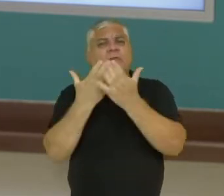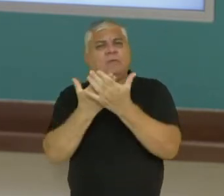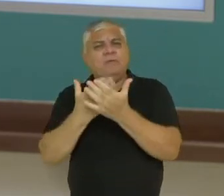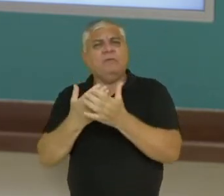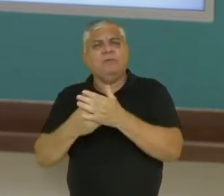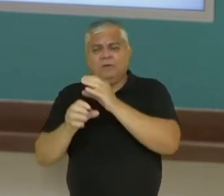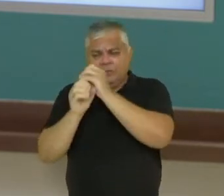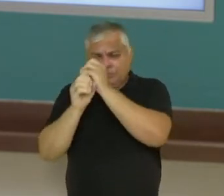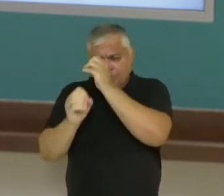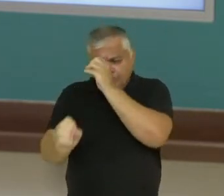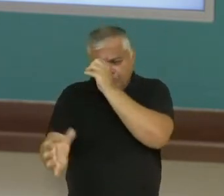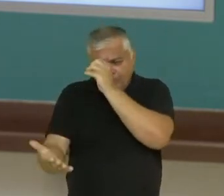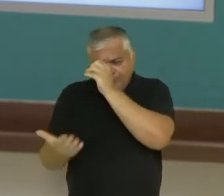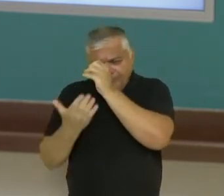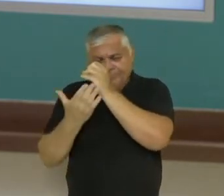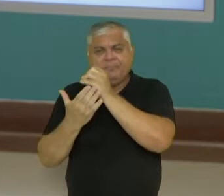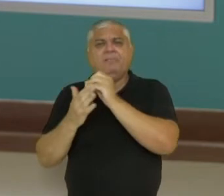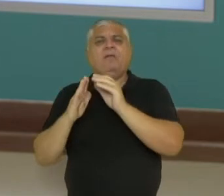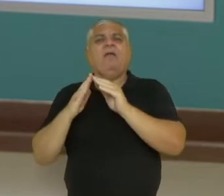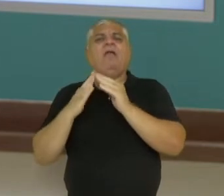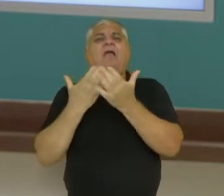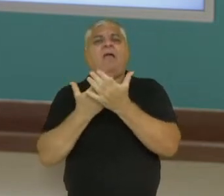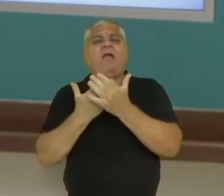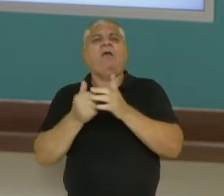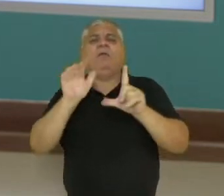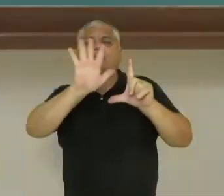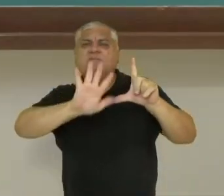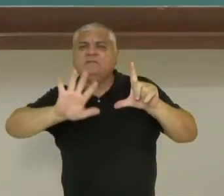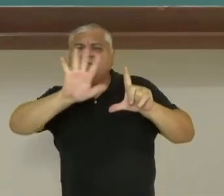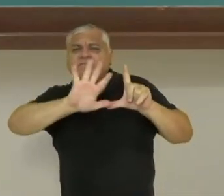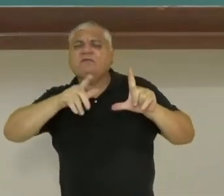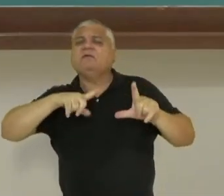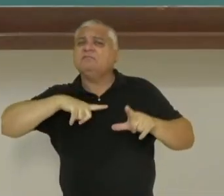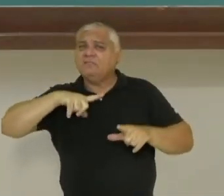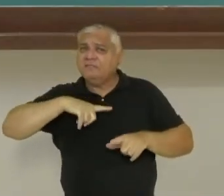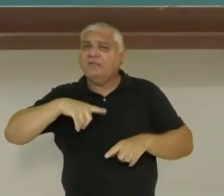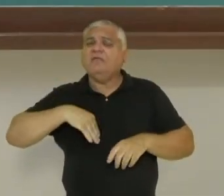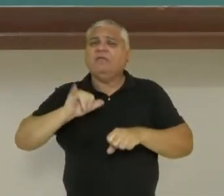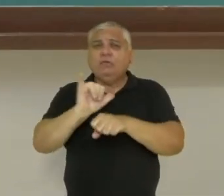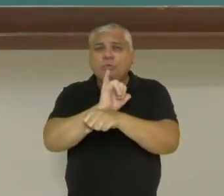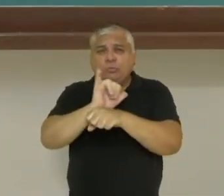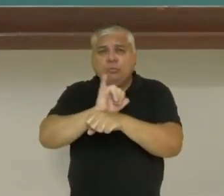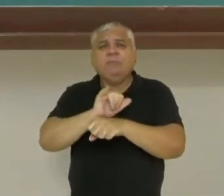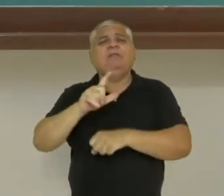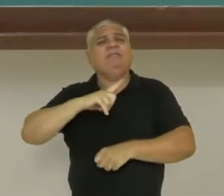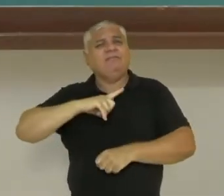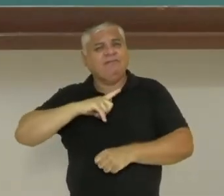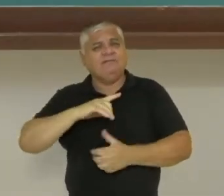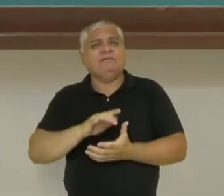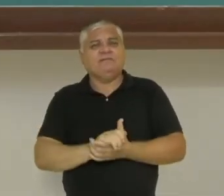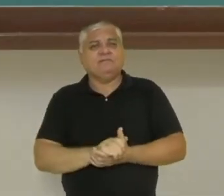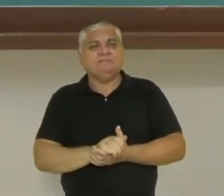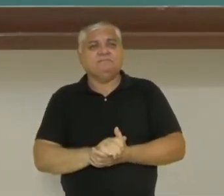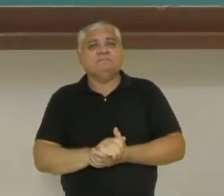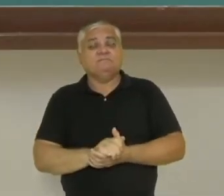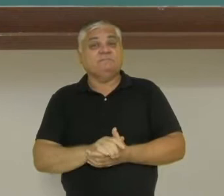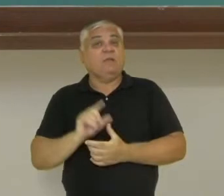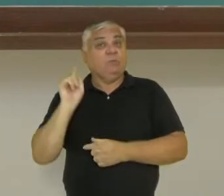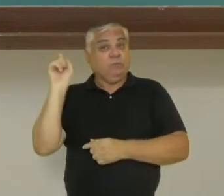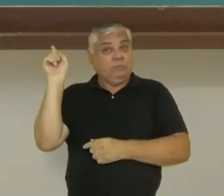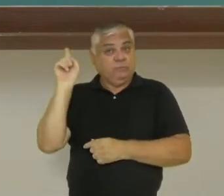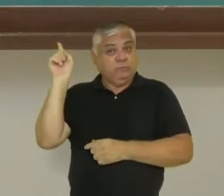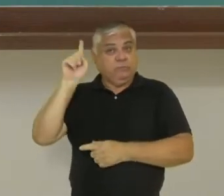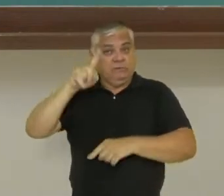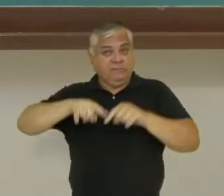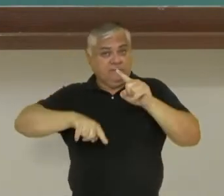mesmo nas aulas na TV, né, no YouTube, você já deve ter conhecimento, portanto, deste instrumento. Graças a este instrumento